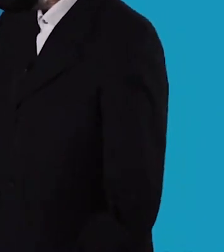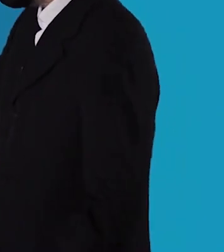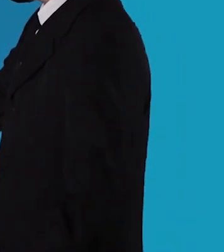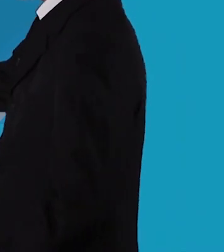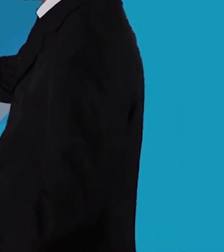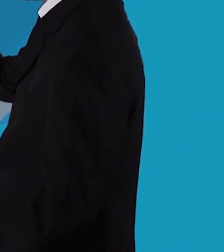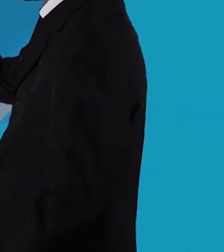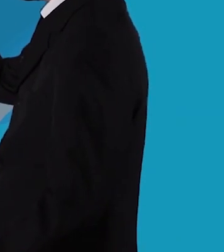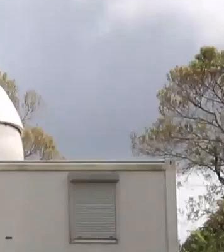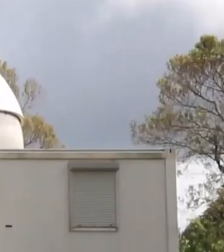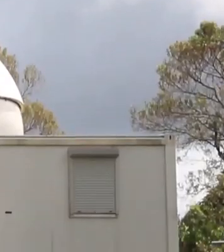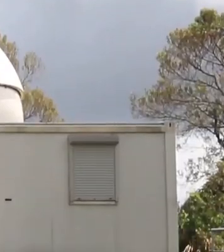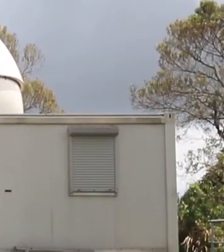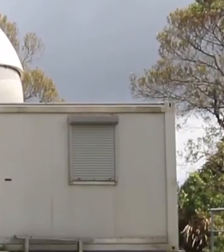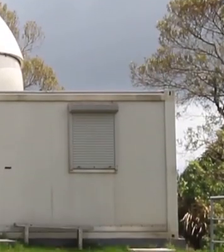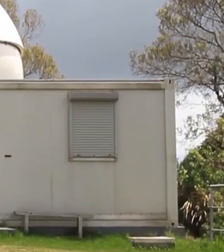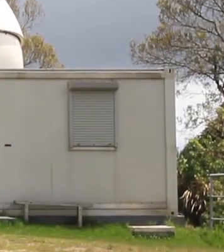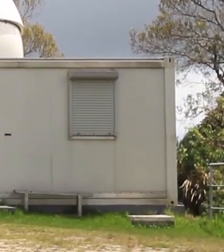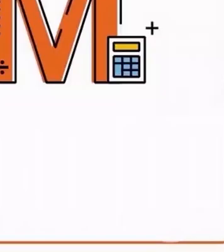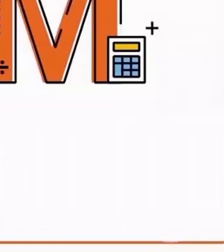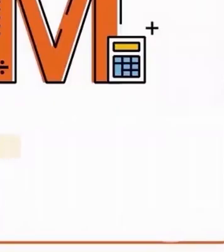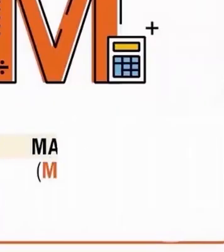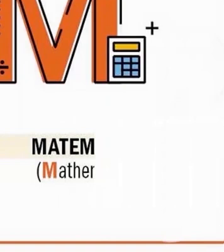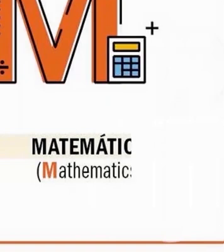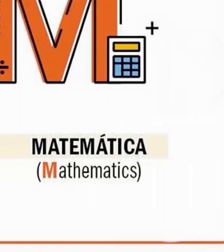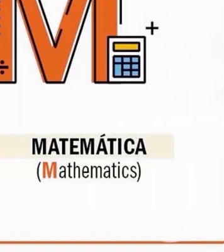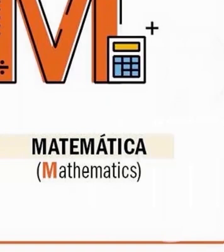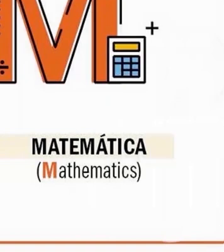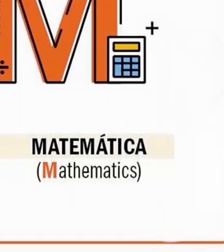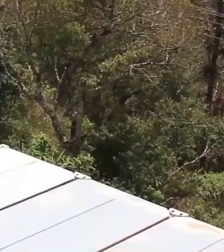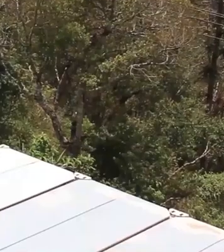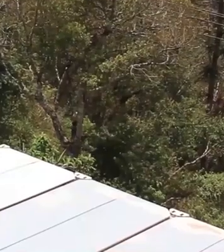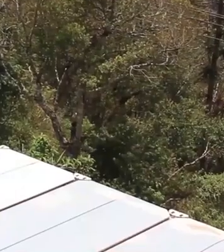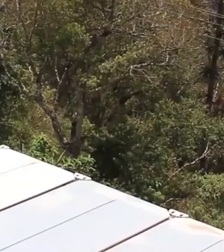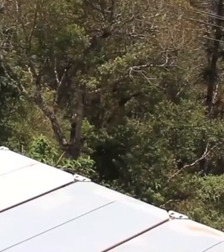Programa WASH vai começar. Ciência e cultura, vamos brincar?